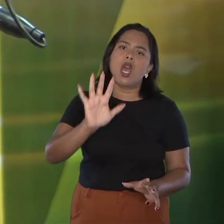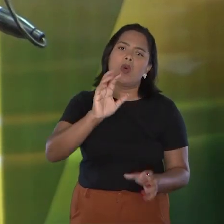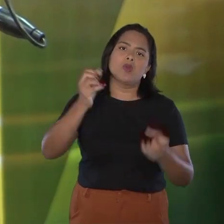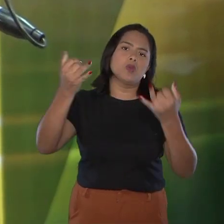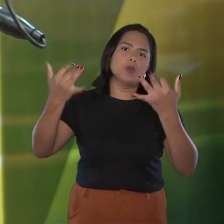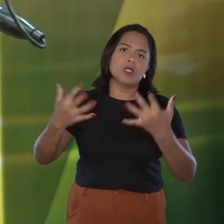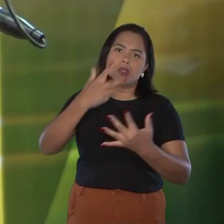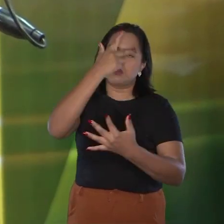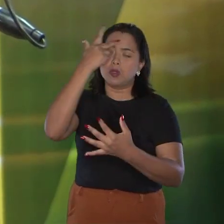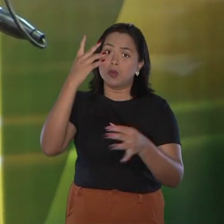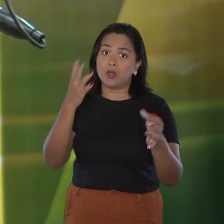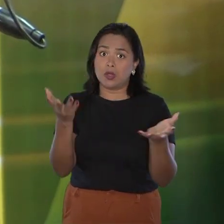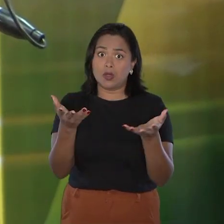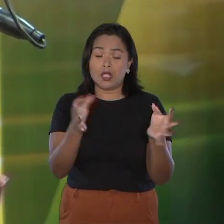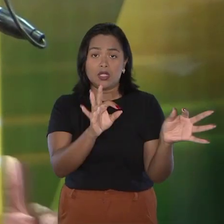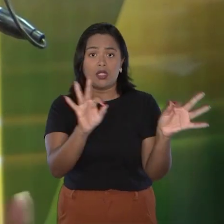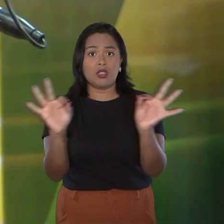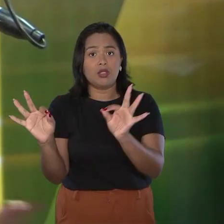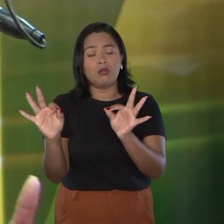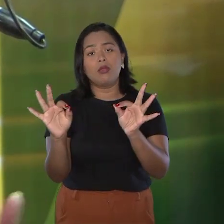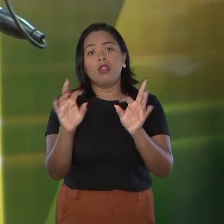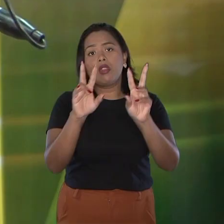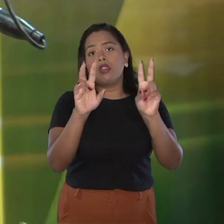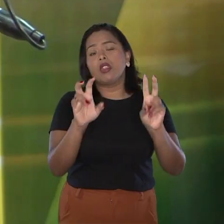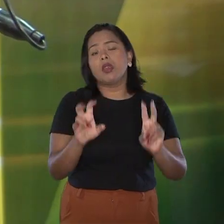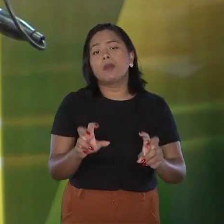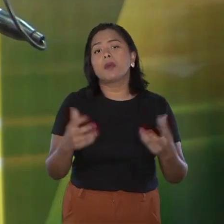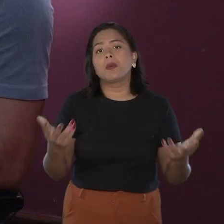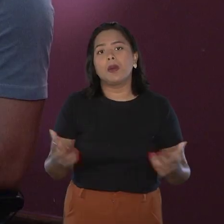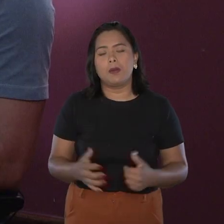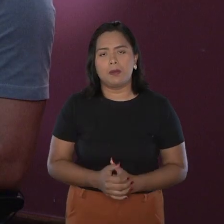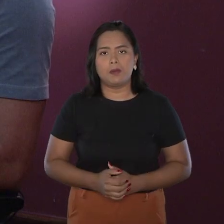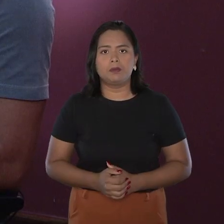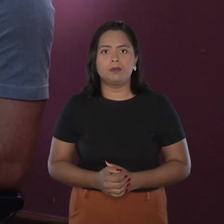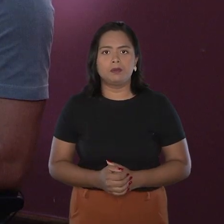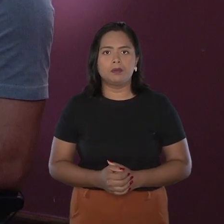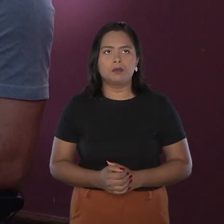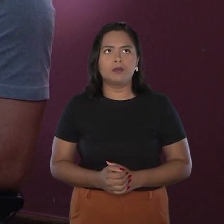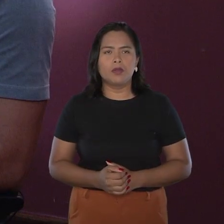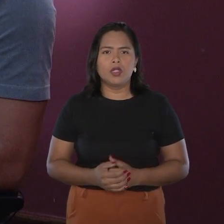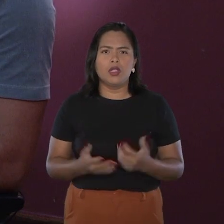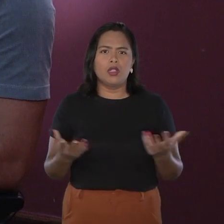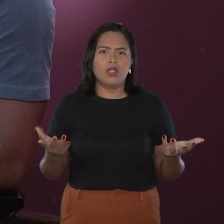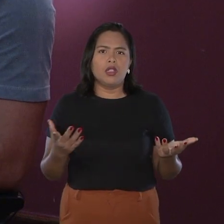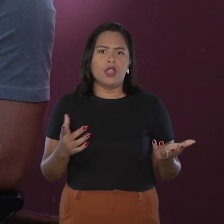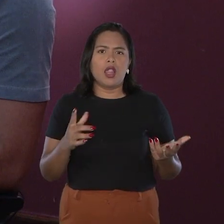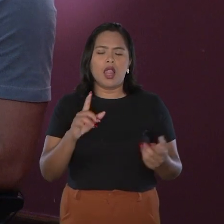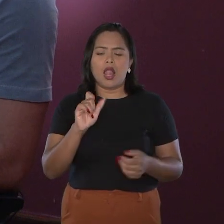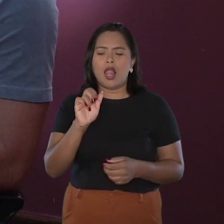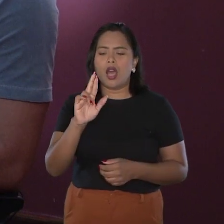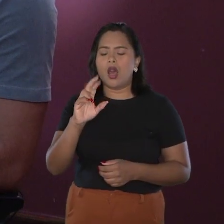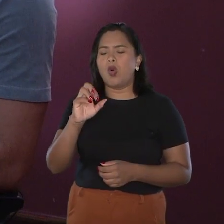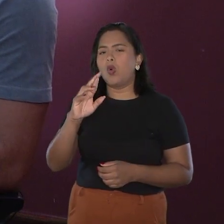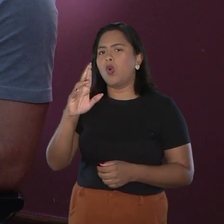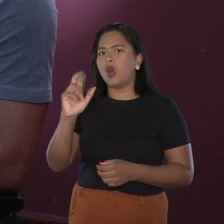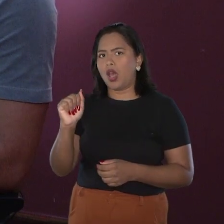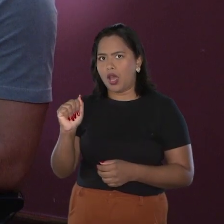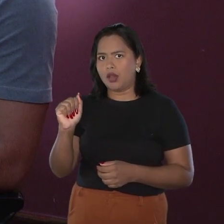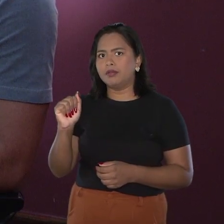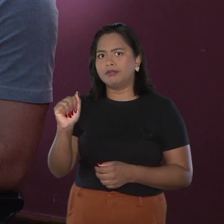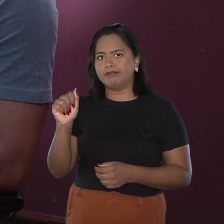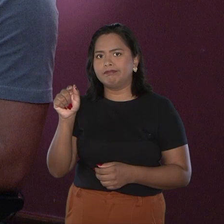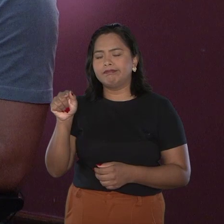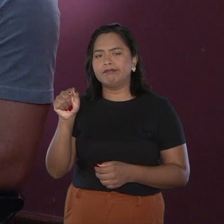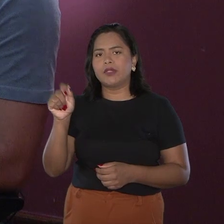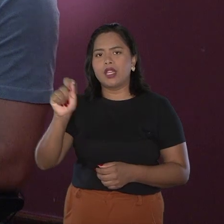aqui para quem tá nos ouvindo nos assistindo quais são os temas que eles vão ter acesso até agora a Laura pela associação isso é